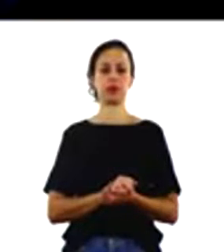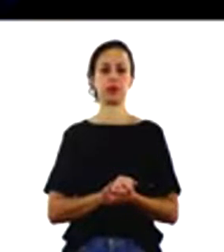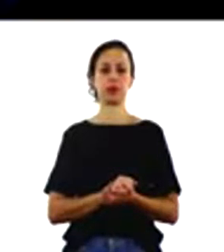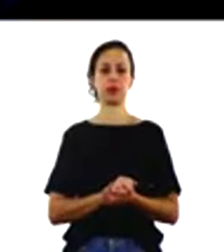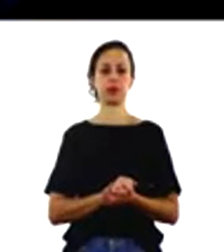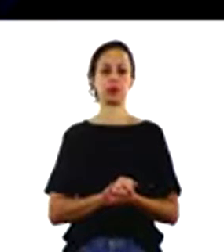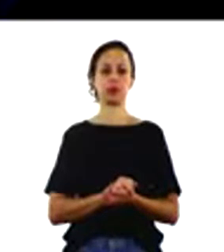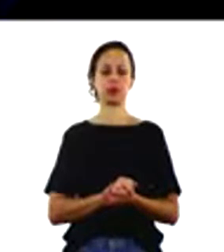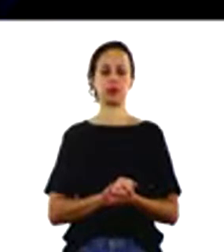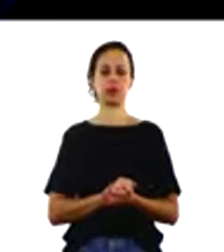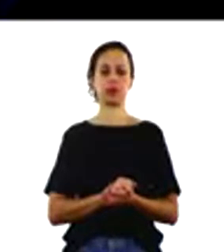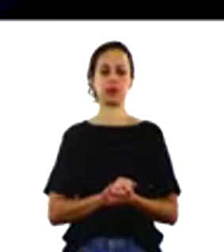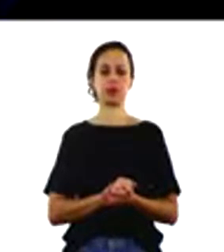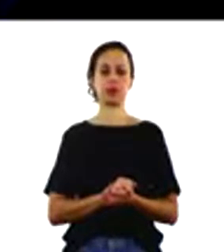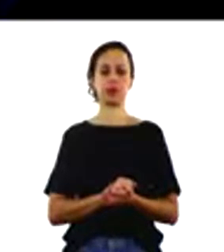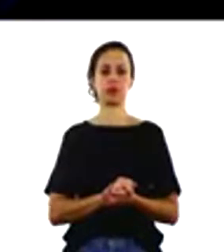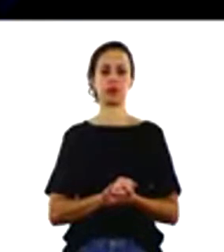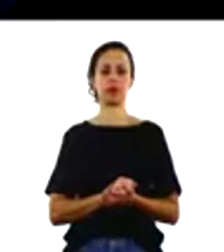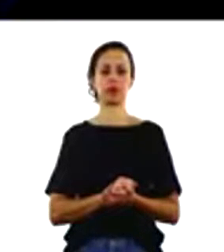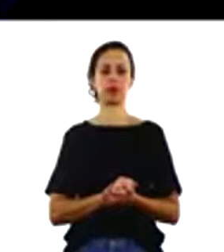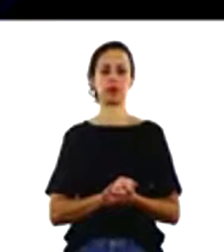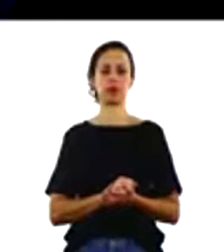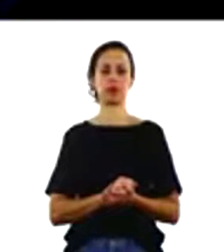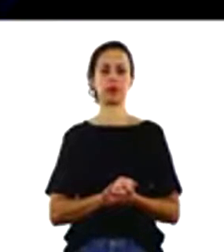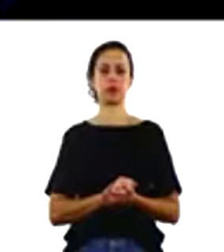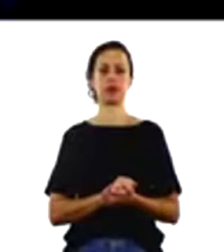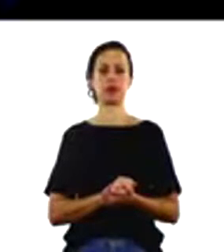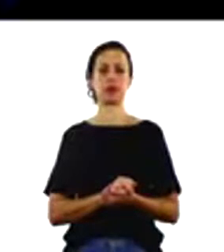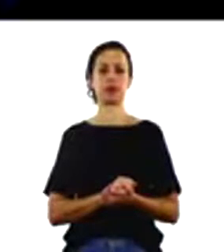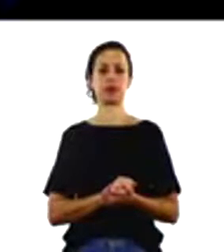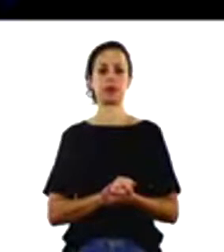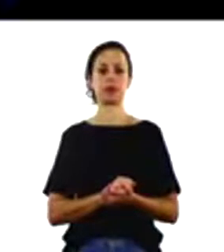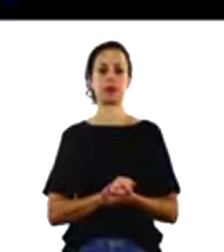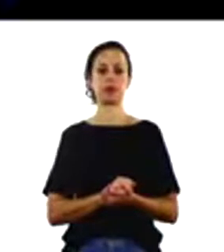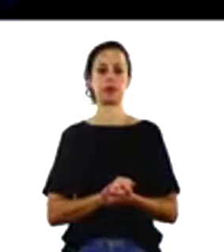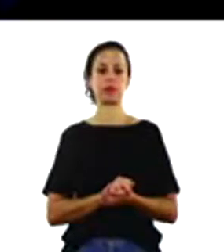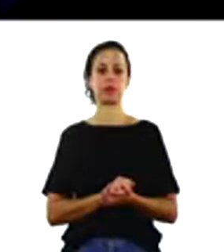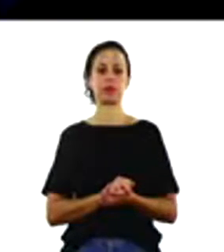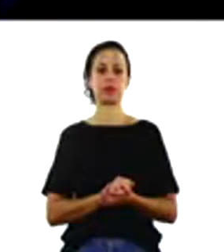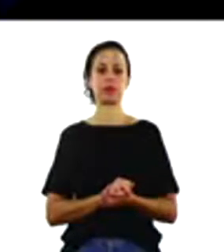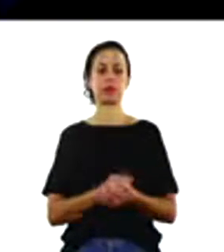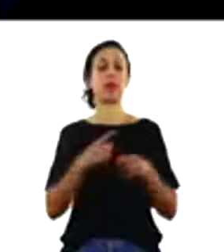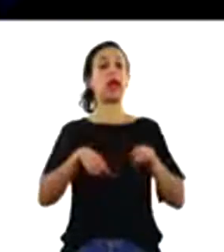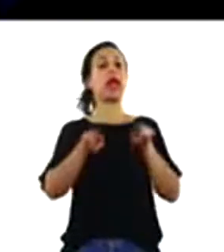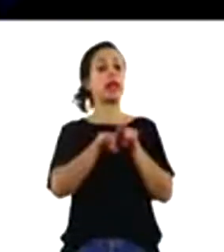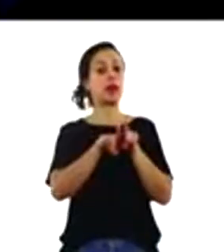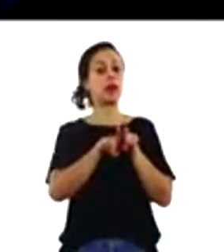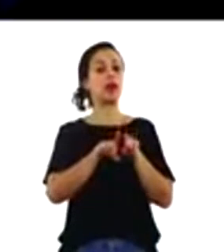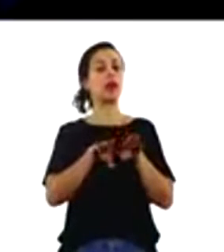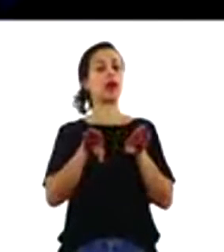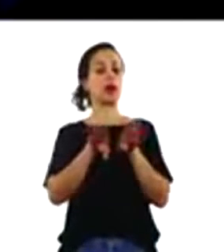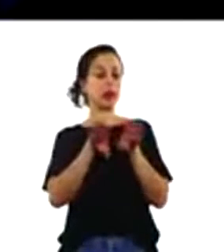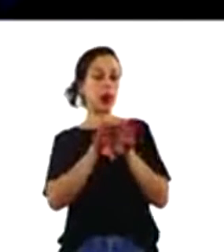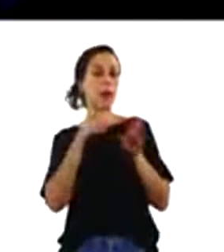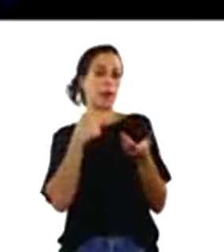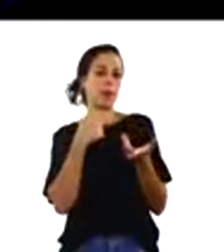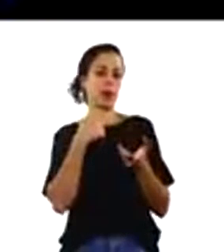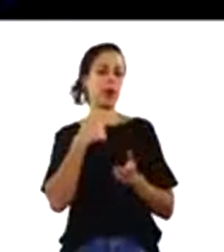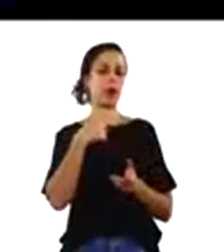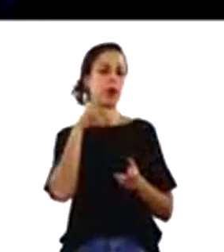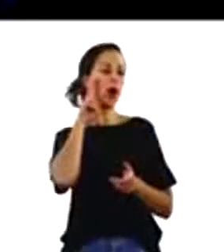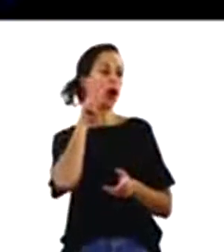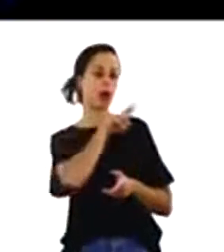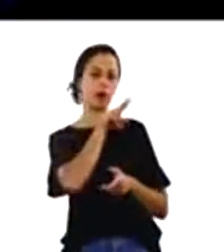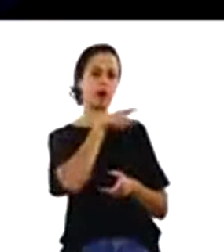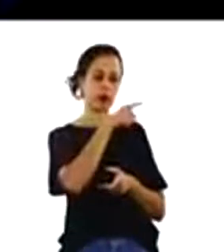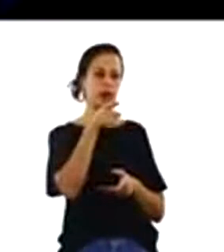Por isso também eu, tendo ouvido a fé que há entre vós no Senhor Jesus